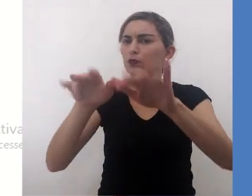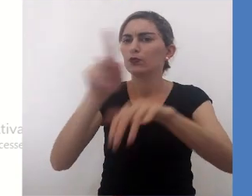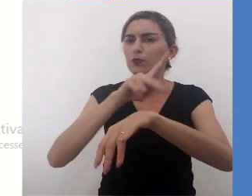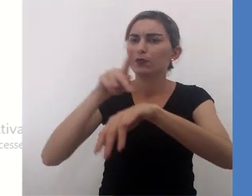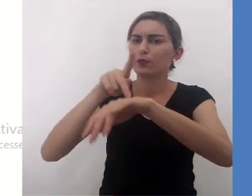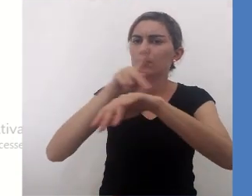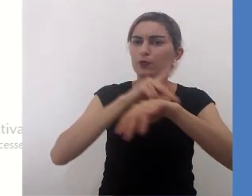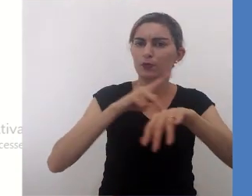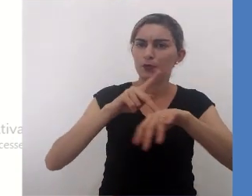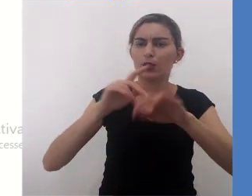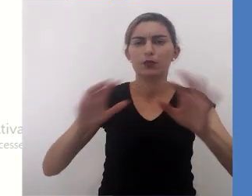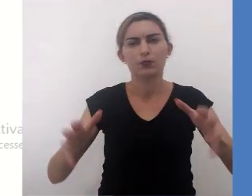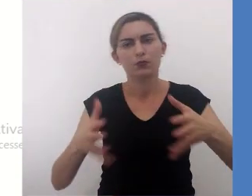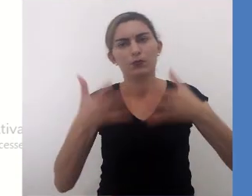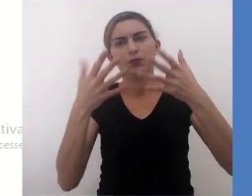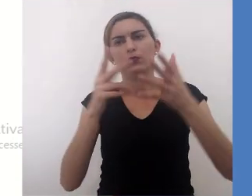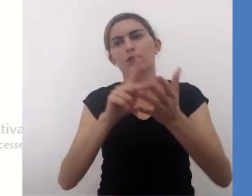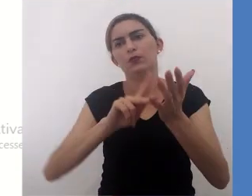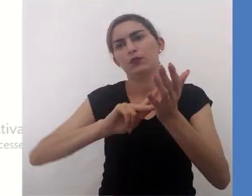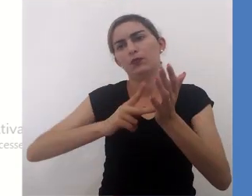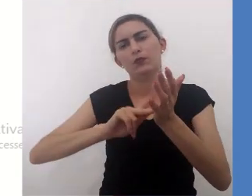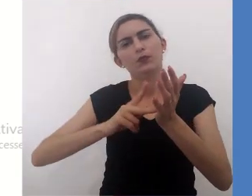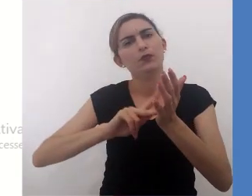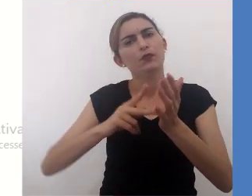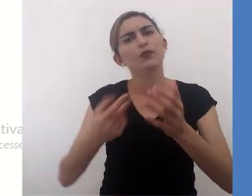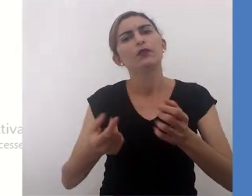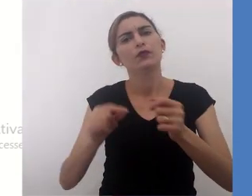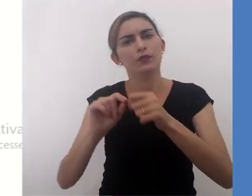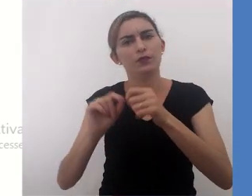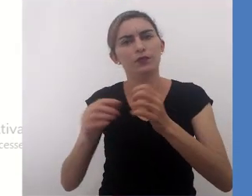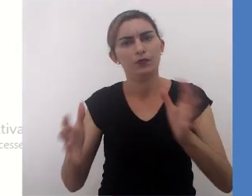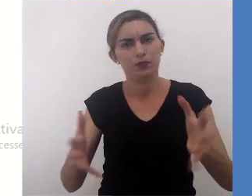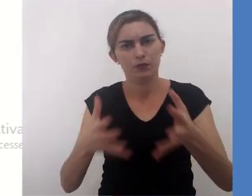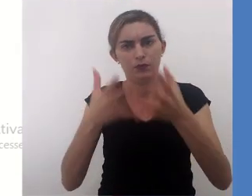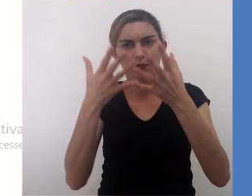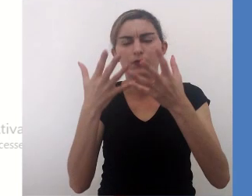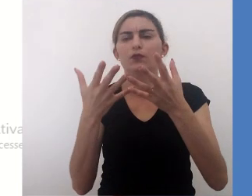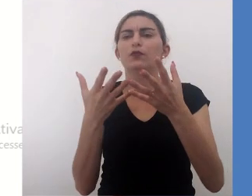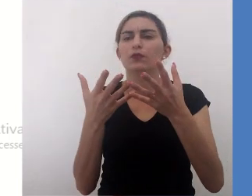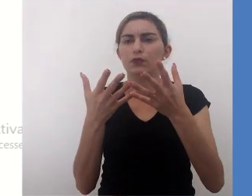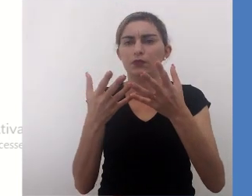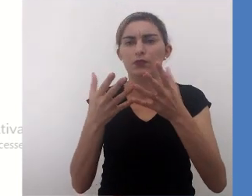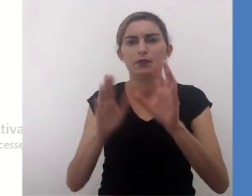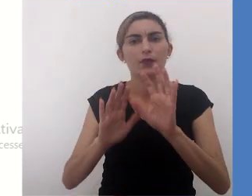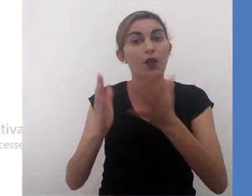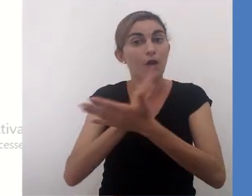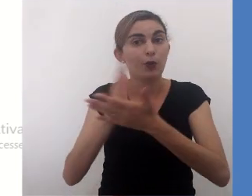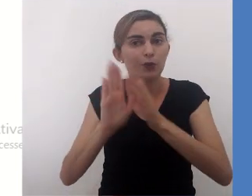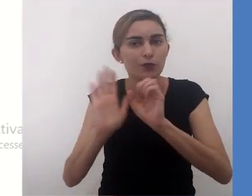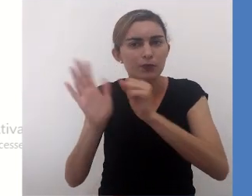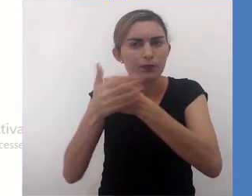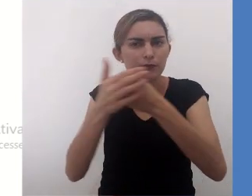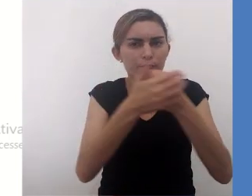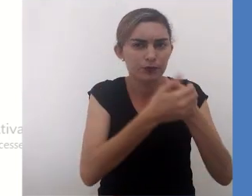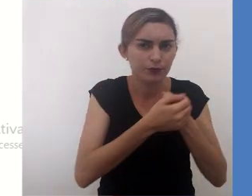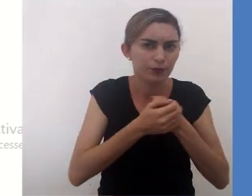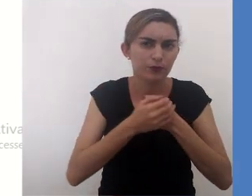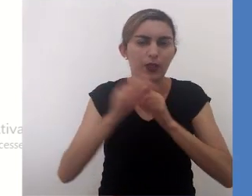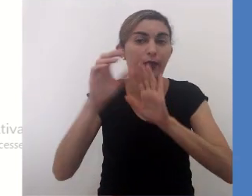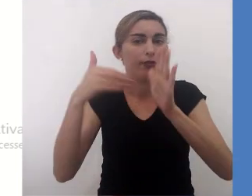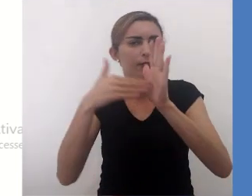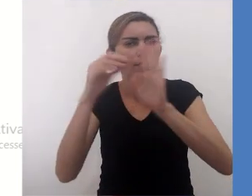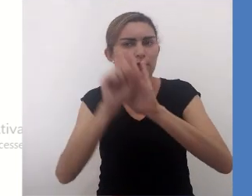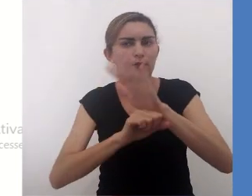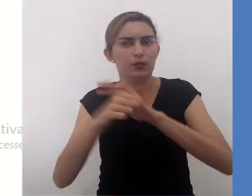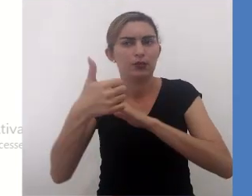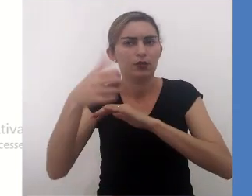mas funcionaram de forma clandestina até o final do século XIX.